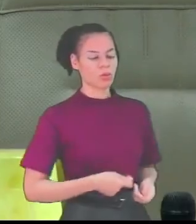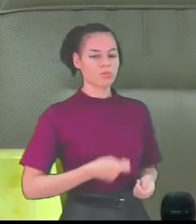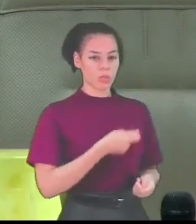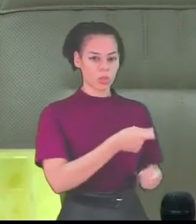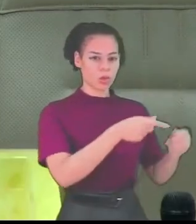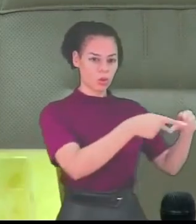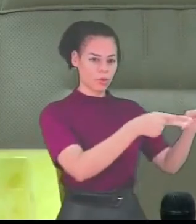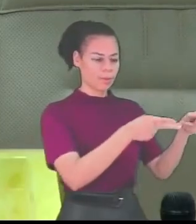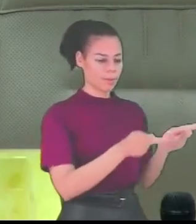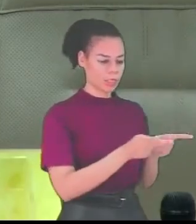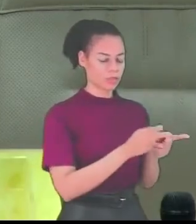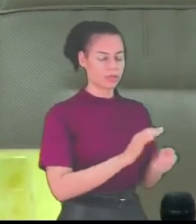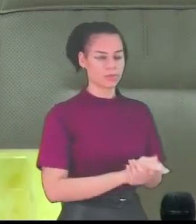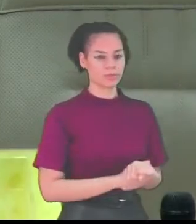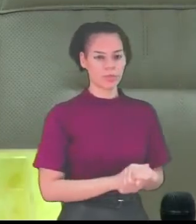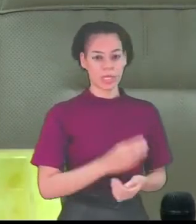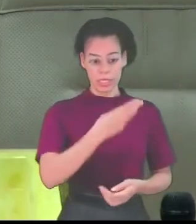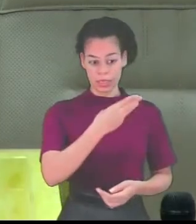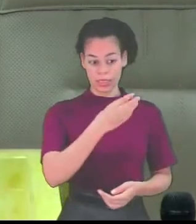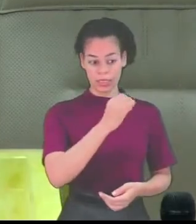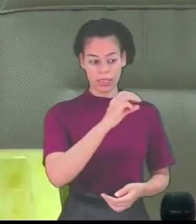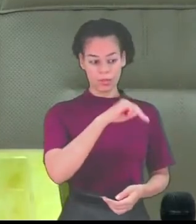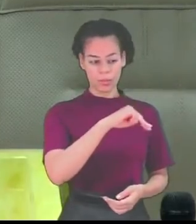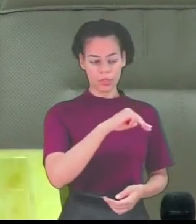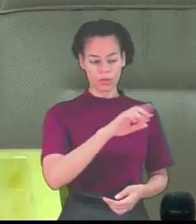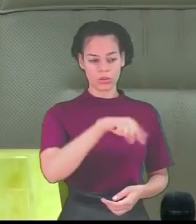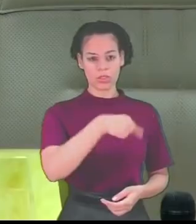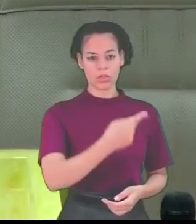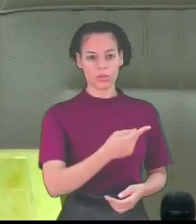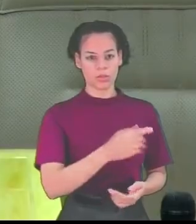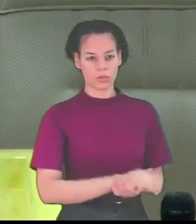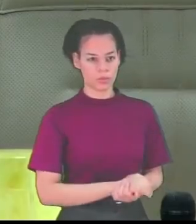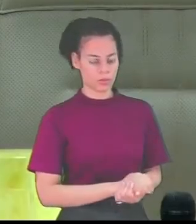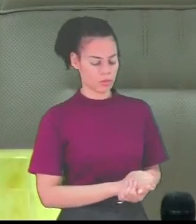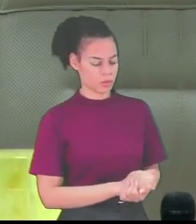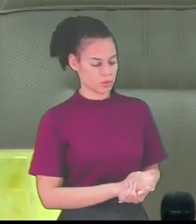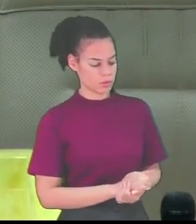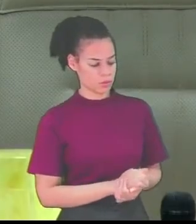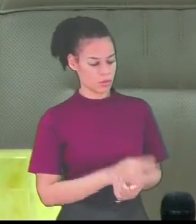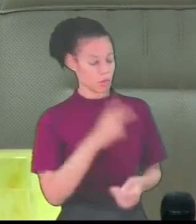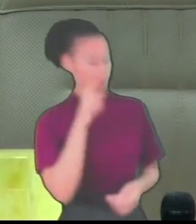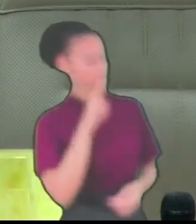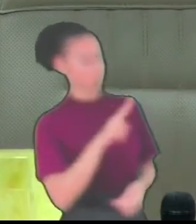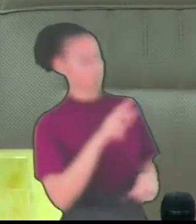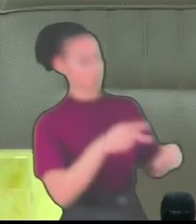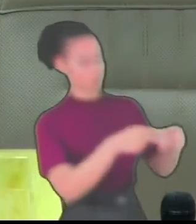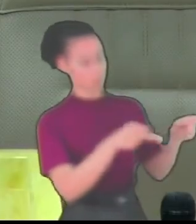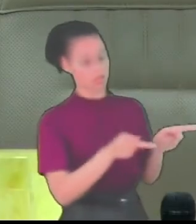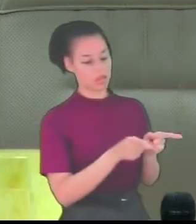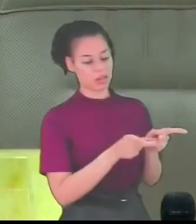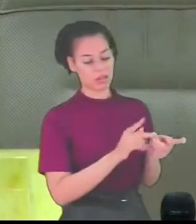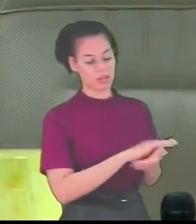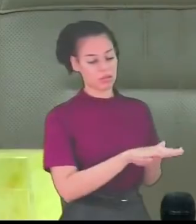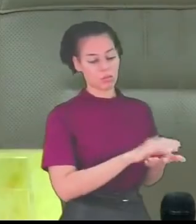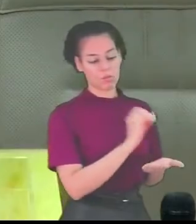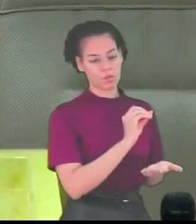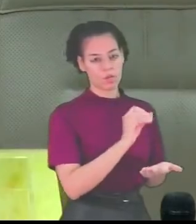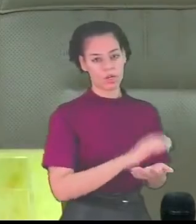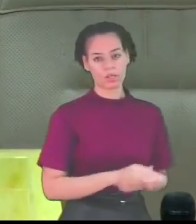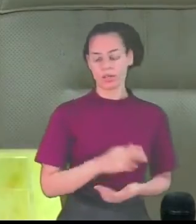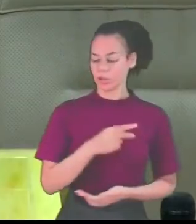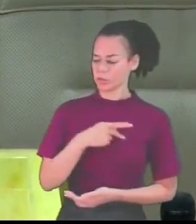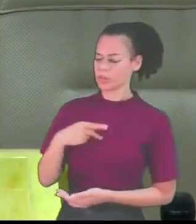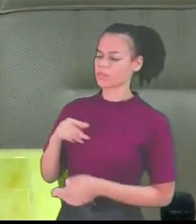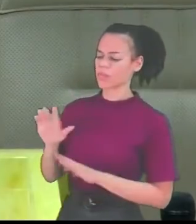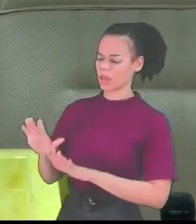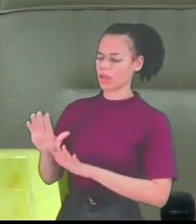e meia hora depois é loja panela tá secando E aí ele não vamos caminhar Vamos jogar